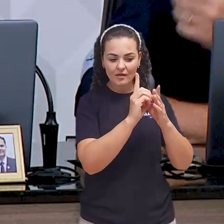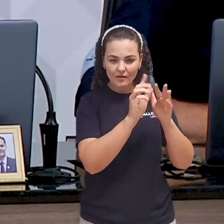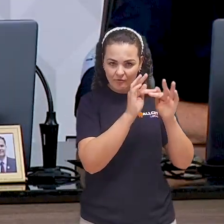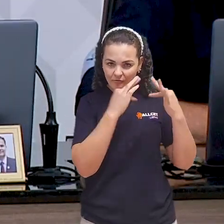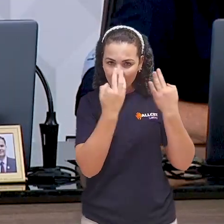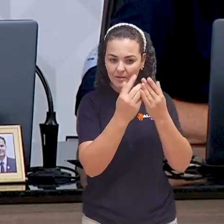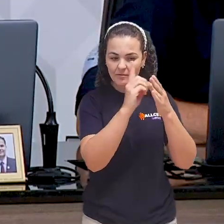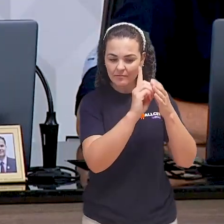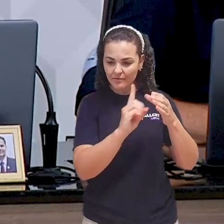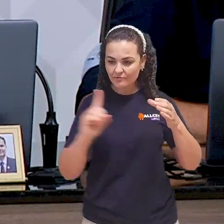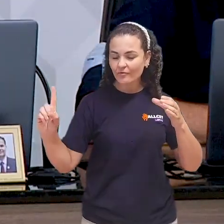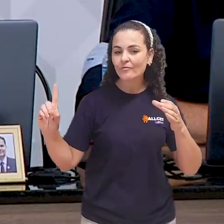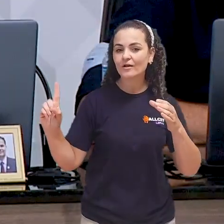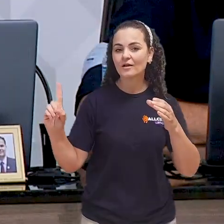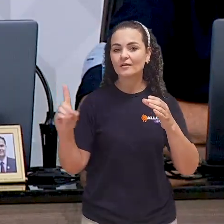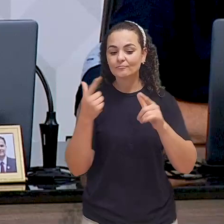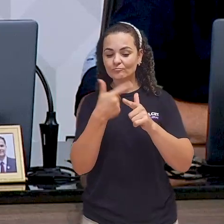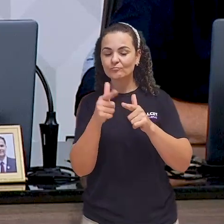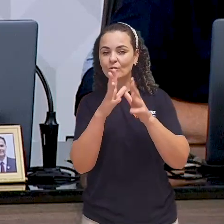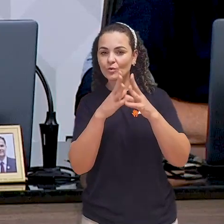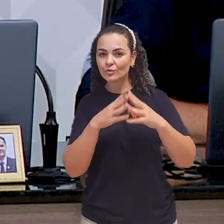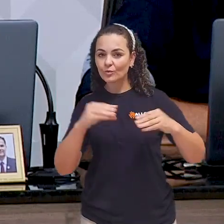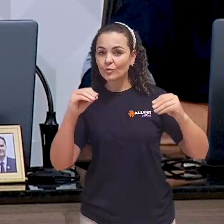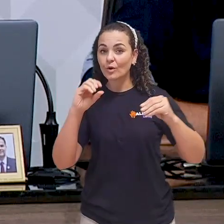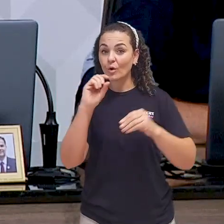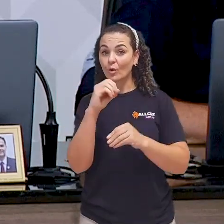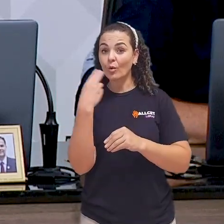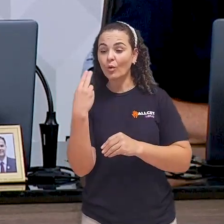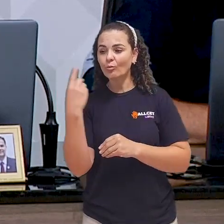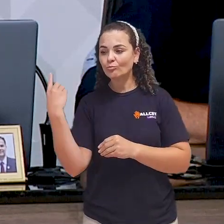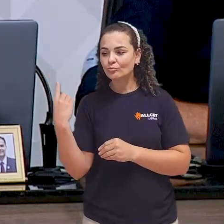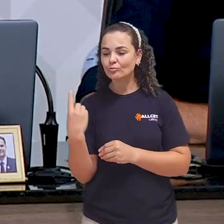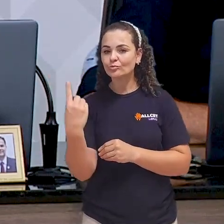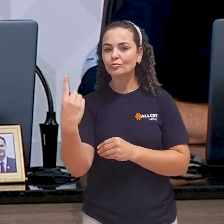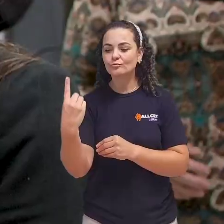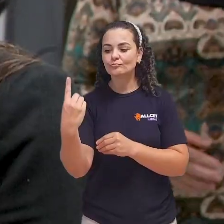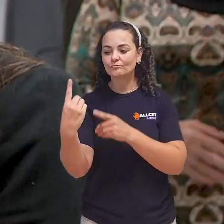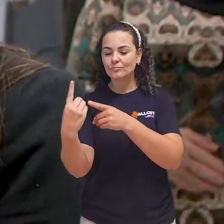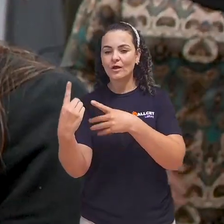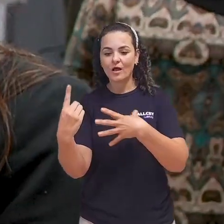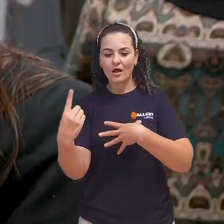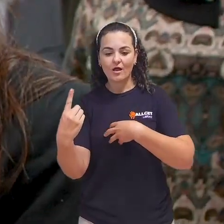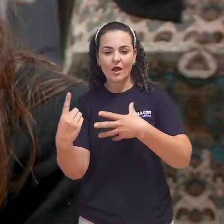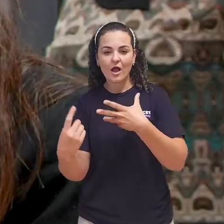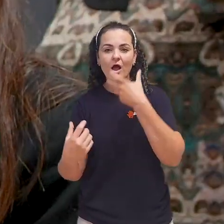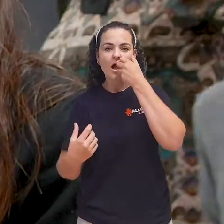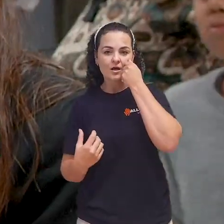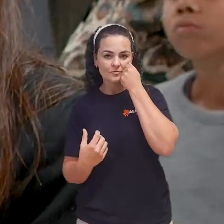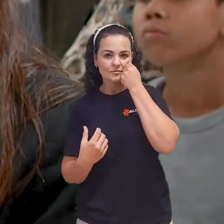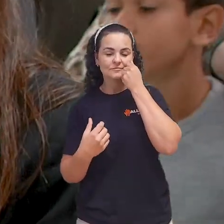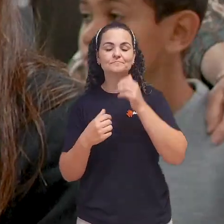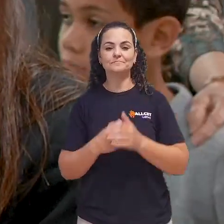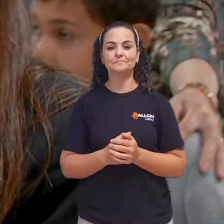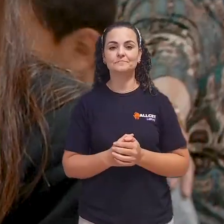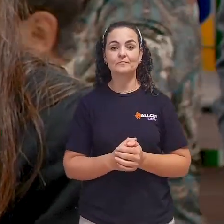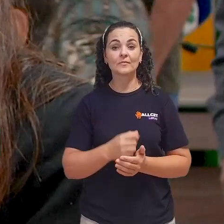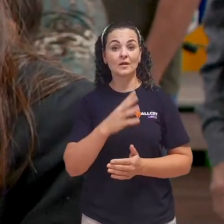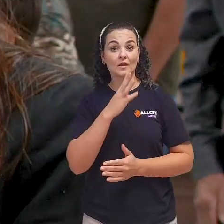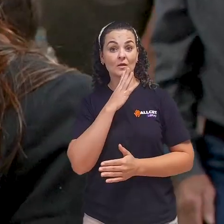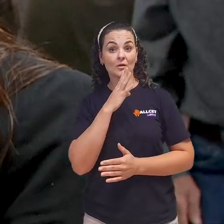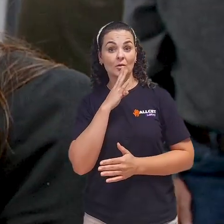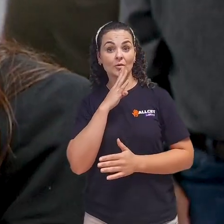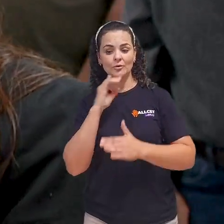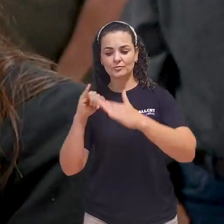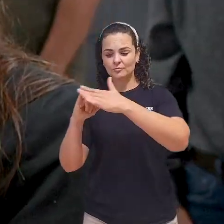até que os problemas sejam resolvidos ou que eles sejam direcionados para a adoção. Eu penso que é importante o reconhecimento, né,